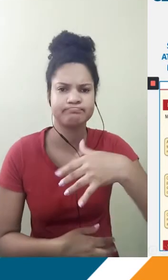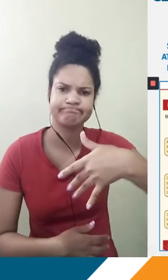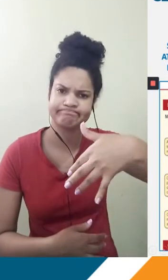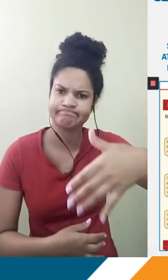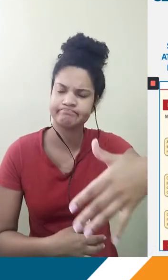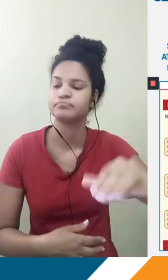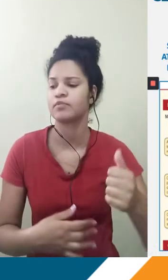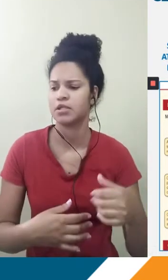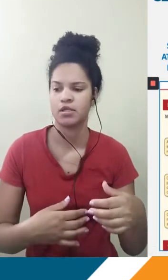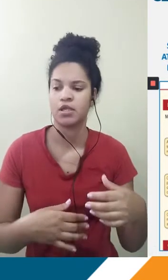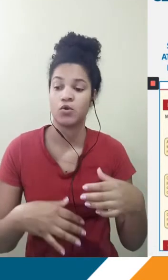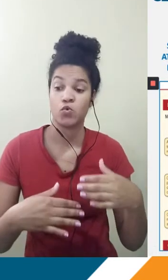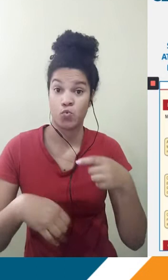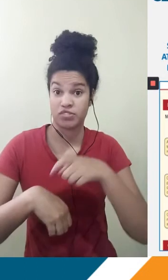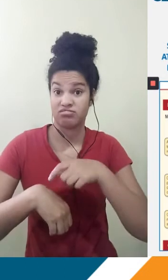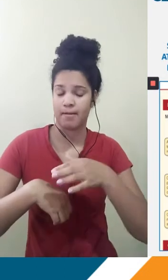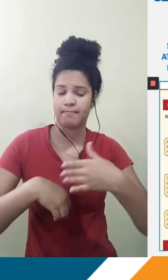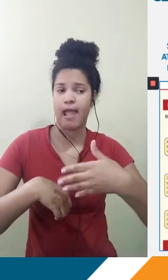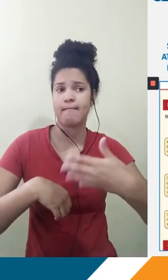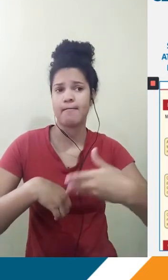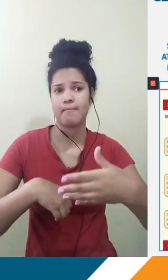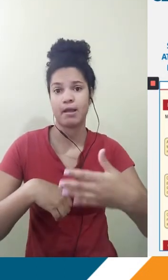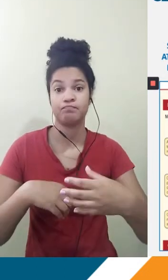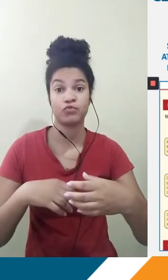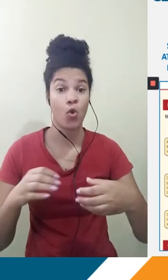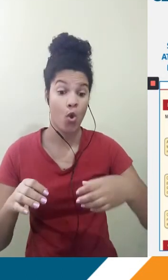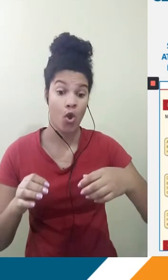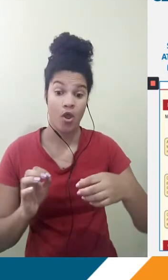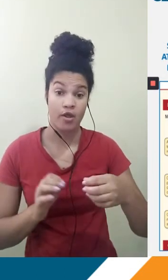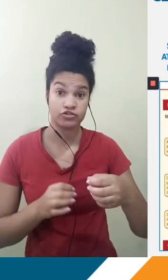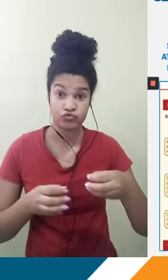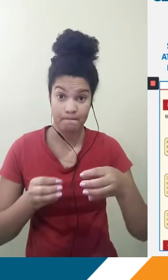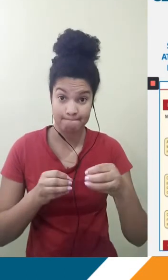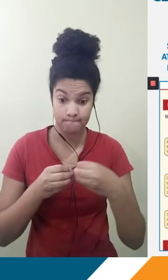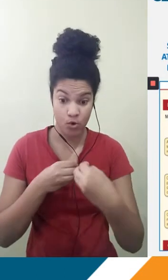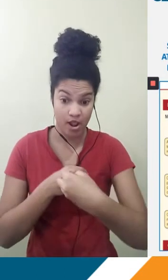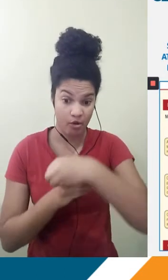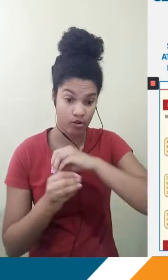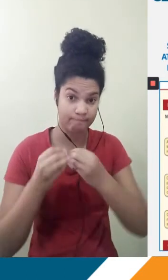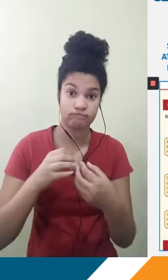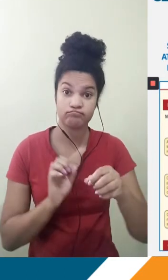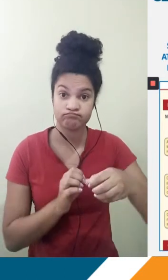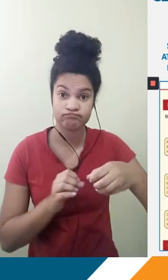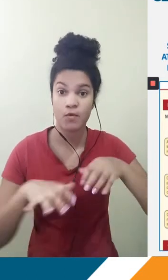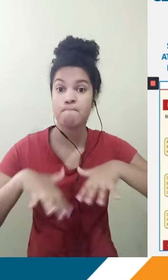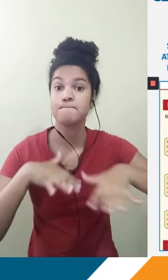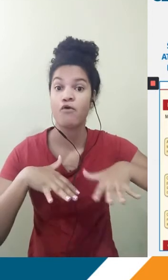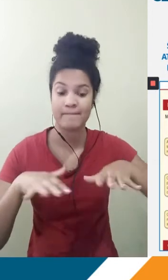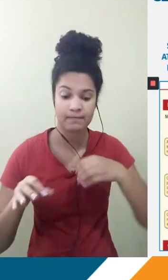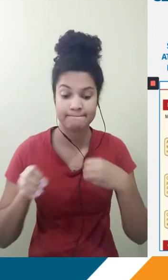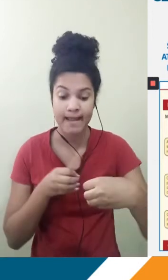os movimentos dessas moléculas, desses corantes, com o passar do tempo, vão manter uma